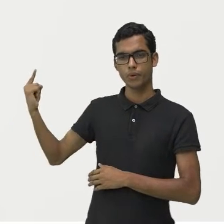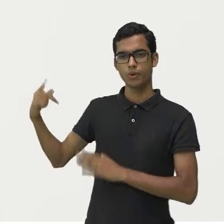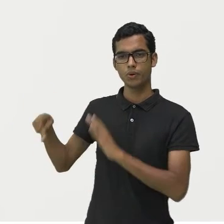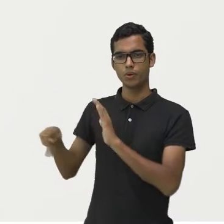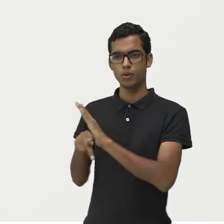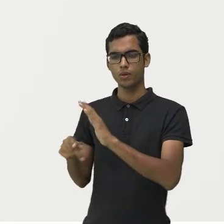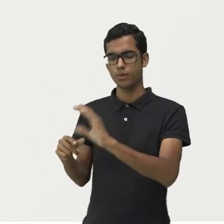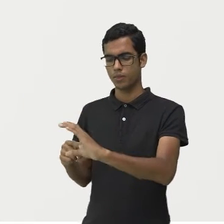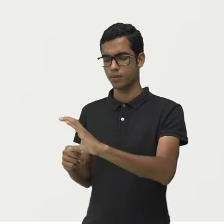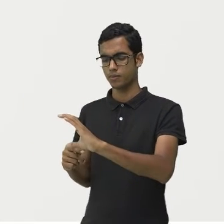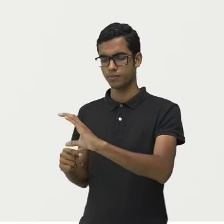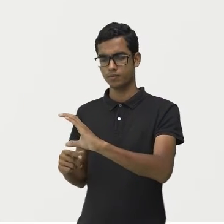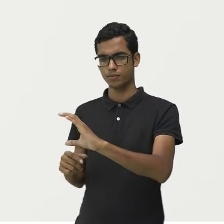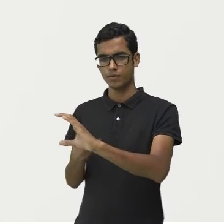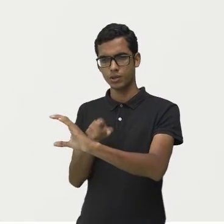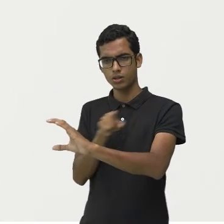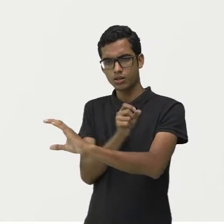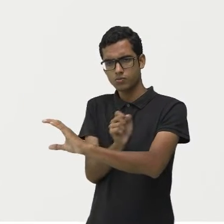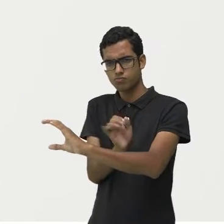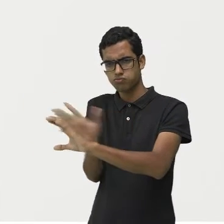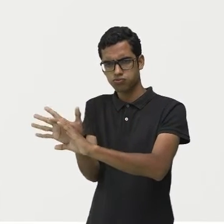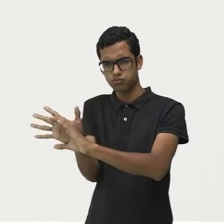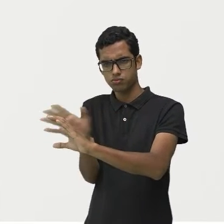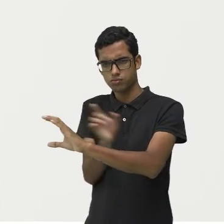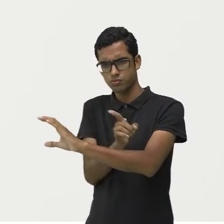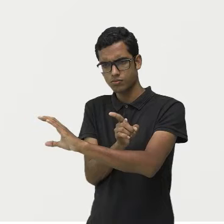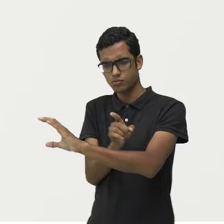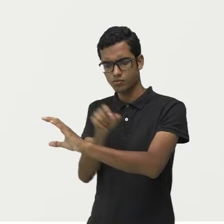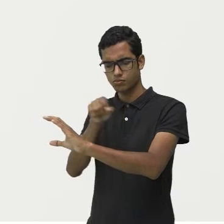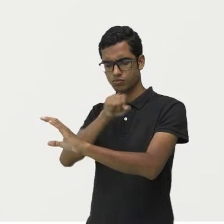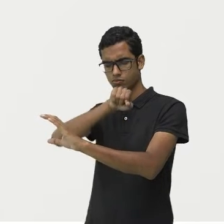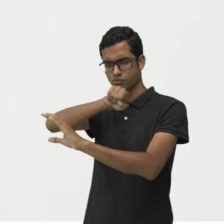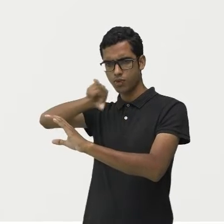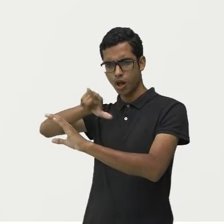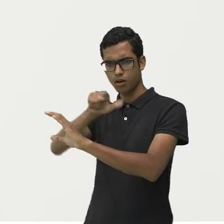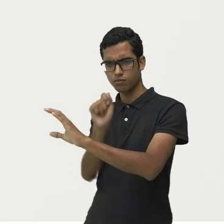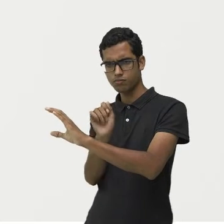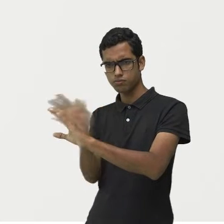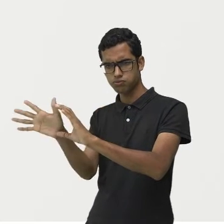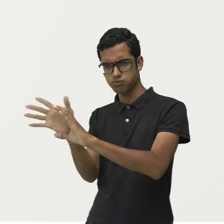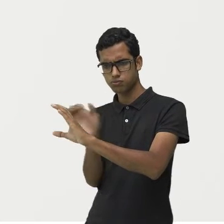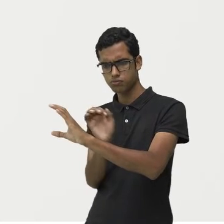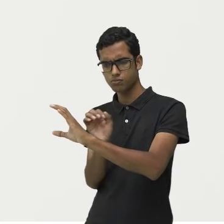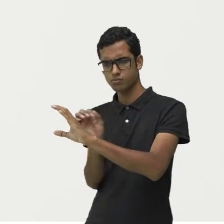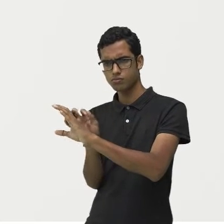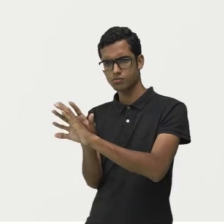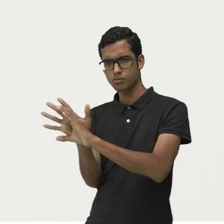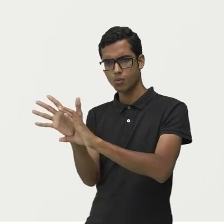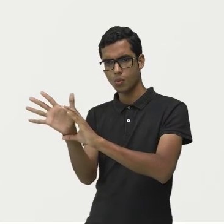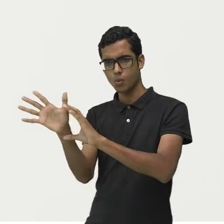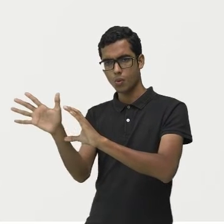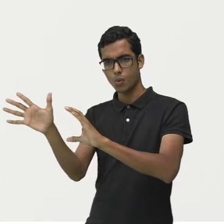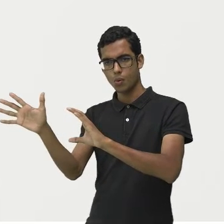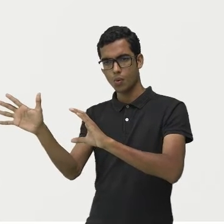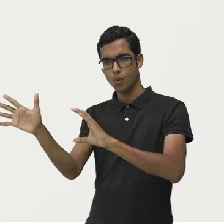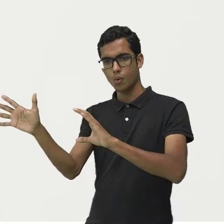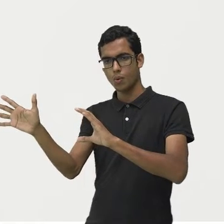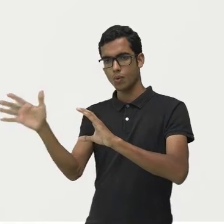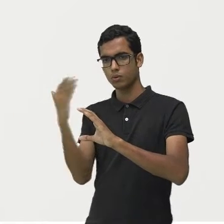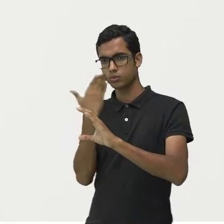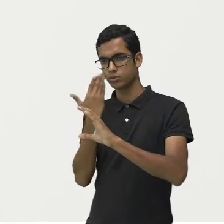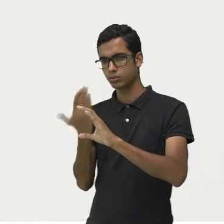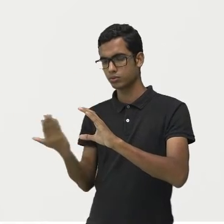chegando vários raios e esses raios são paralelos entre si. Aqui, ó, temos vários raios chegando no